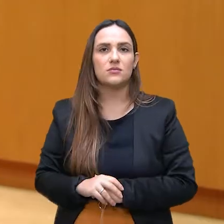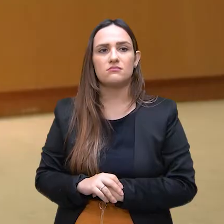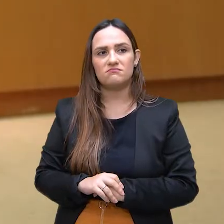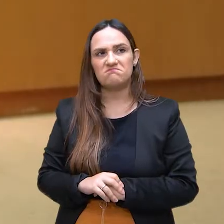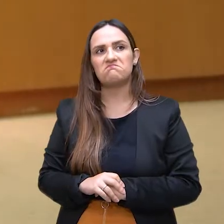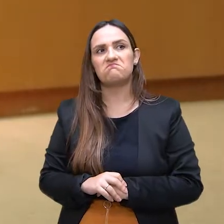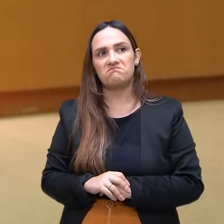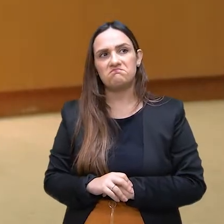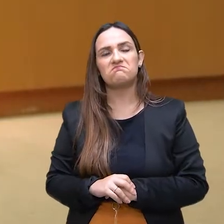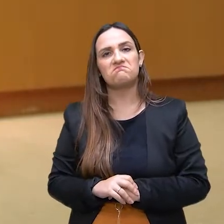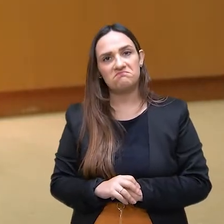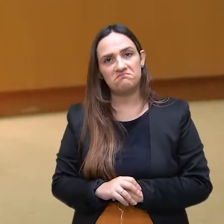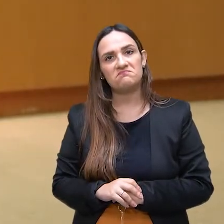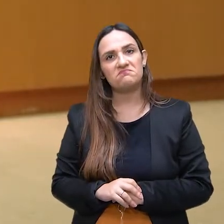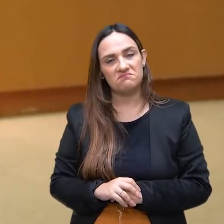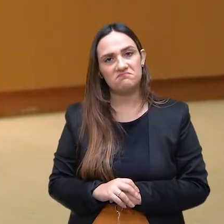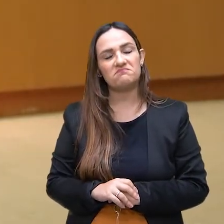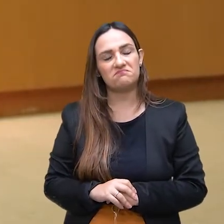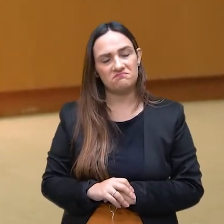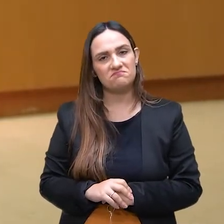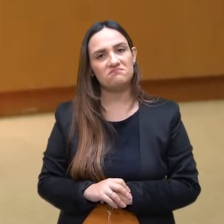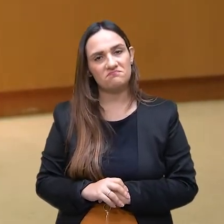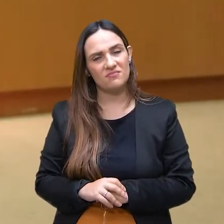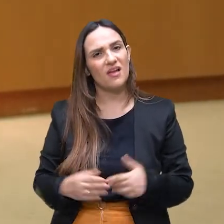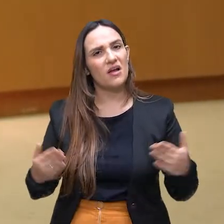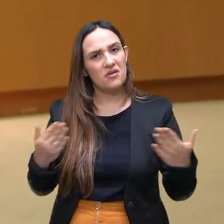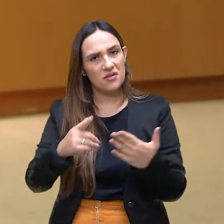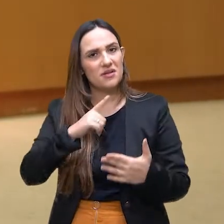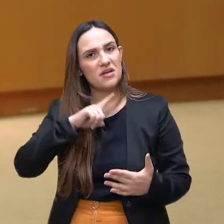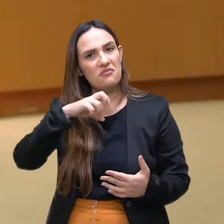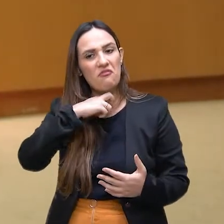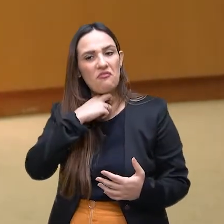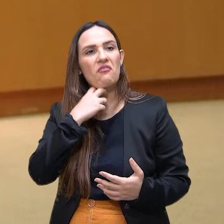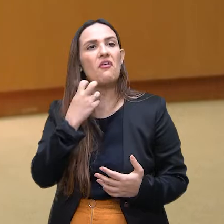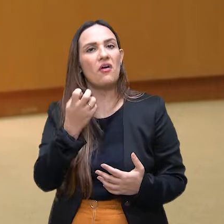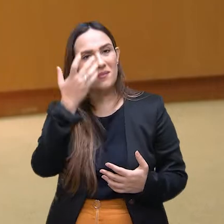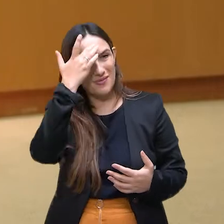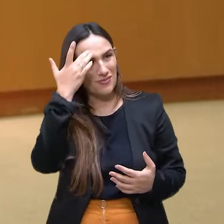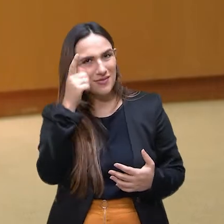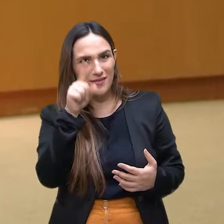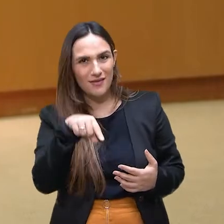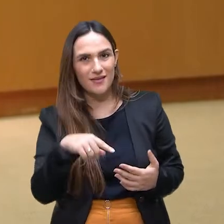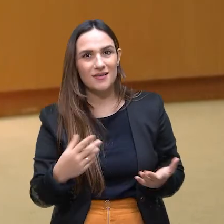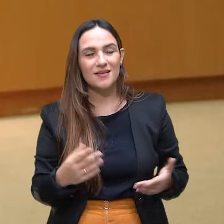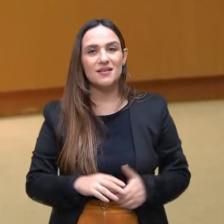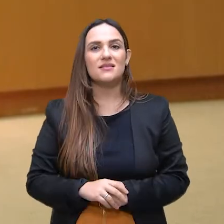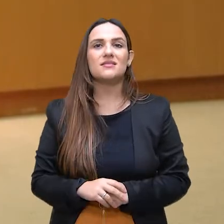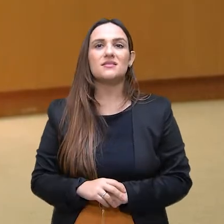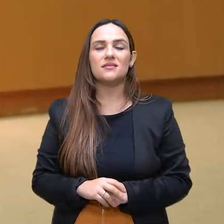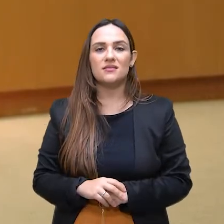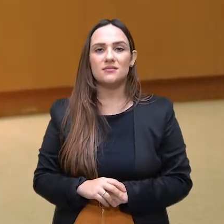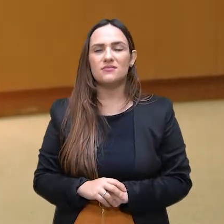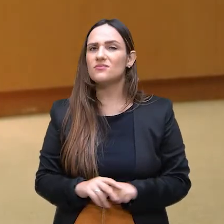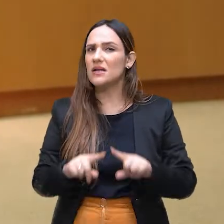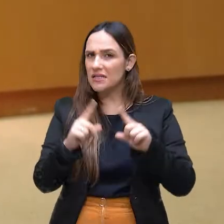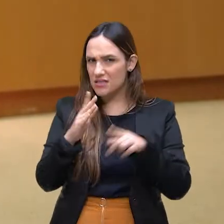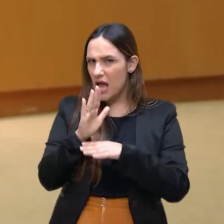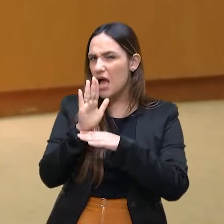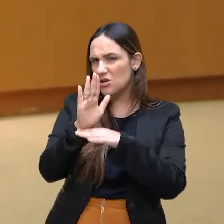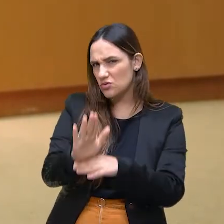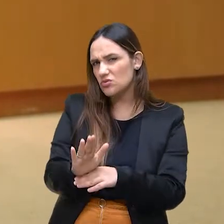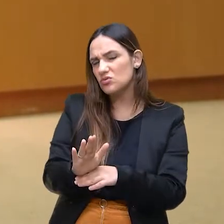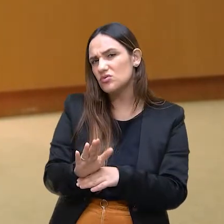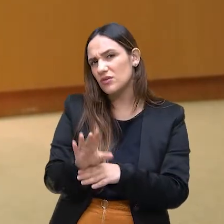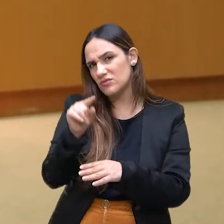E amplificar, né, o discurso, dar mais voz a essas pessoas, tem ajudado